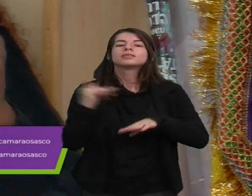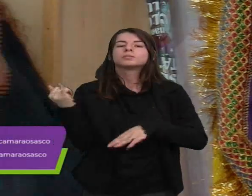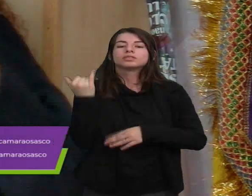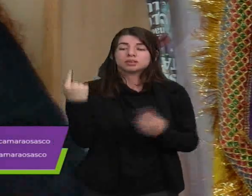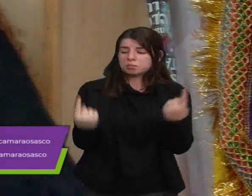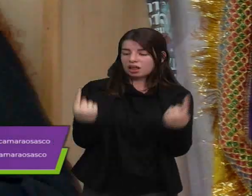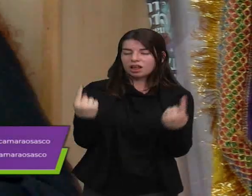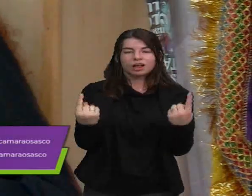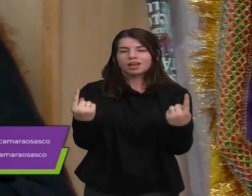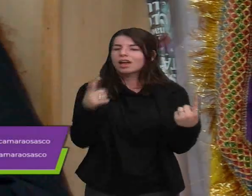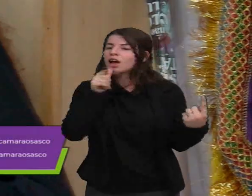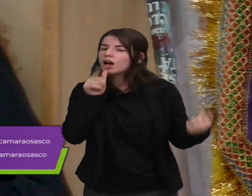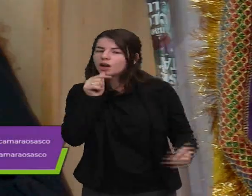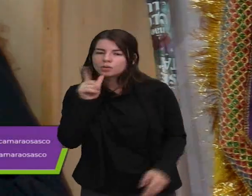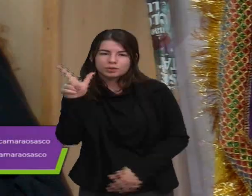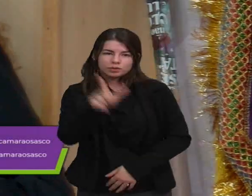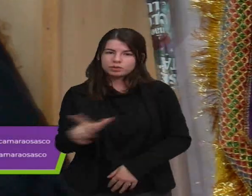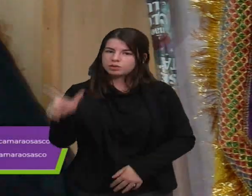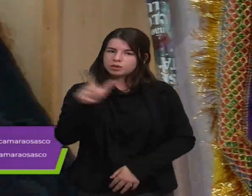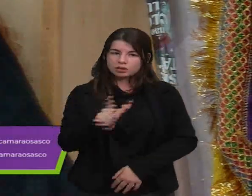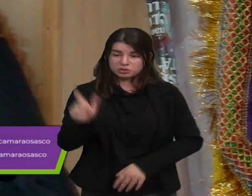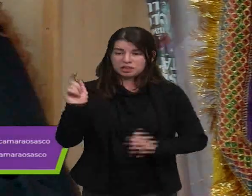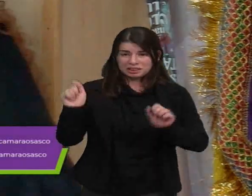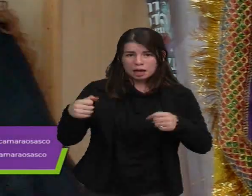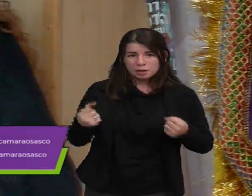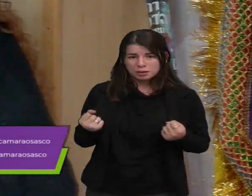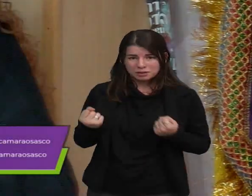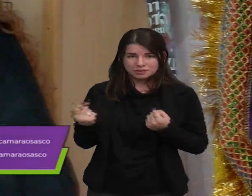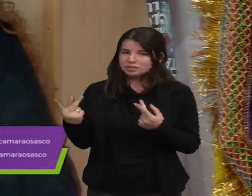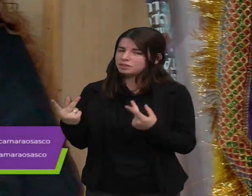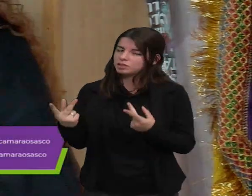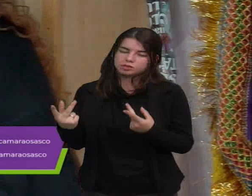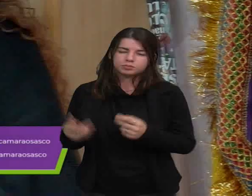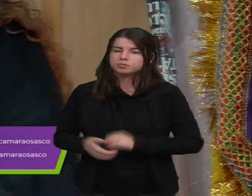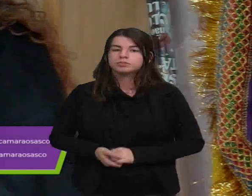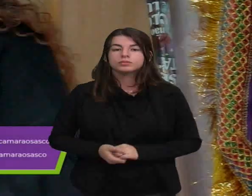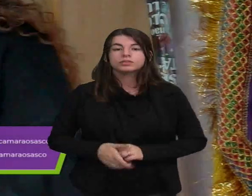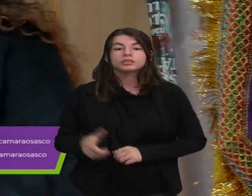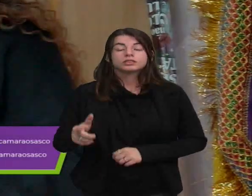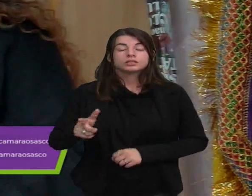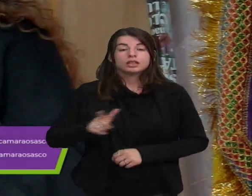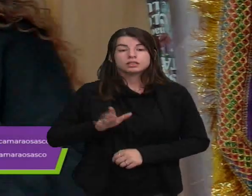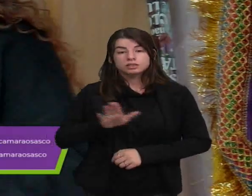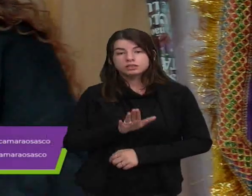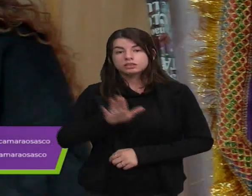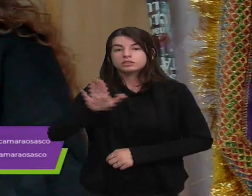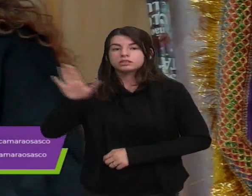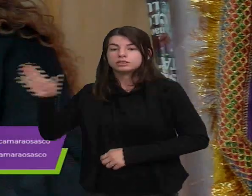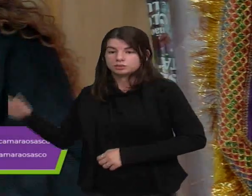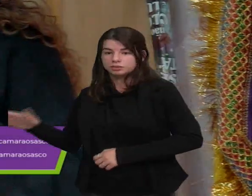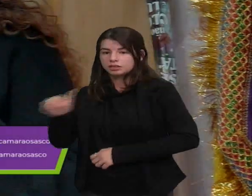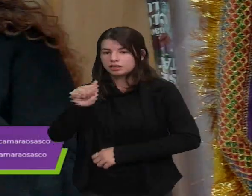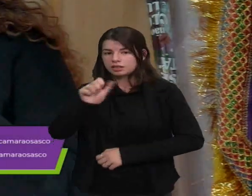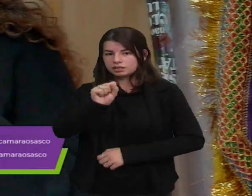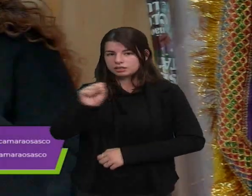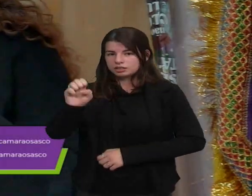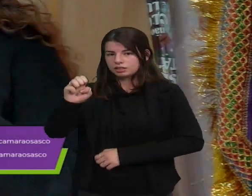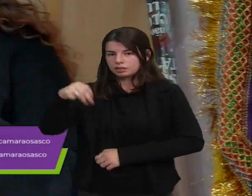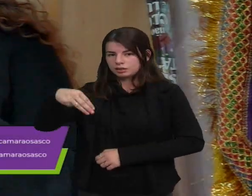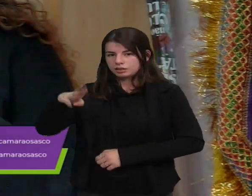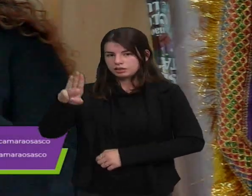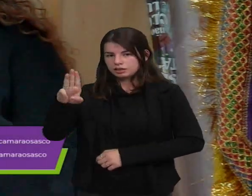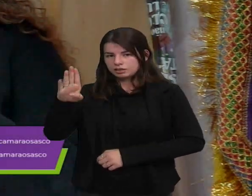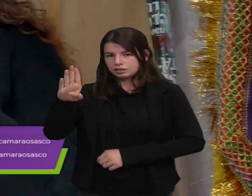é um bem inestimável nós estamos ali na Assembleia Legislativa tentando entender os trâmites e